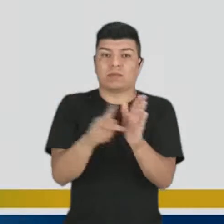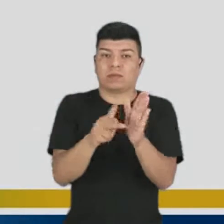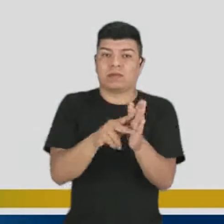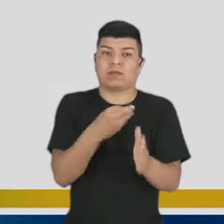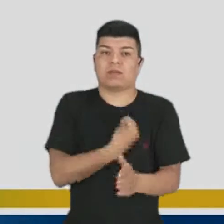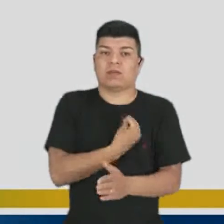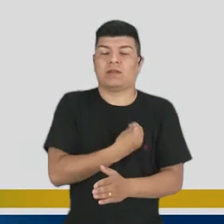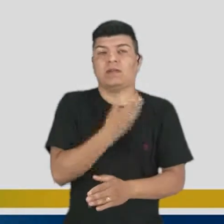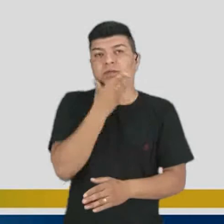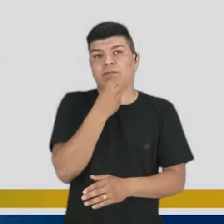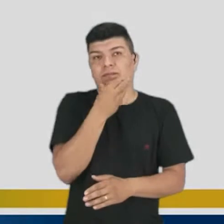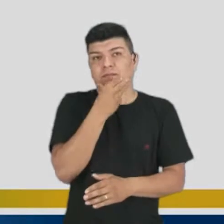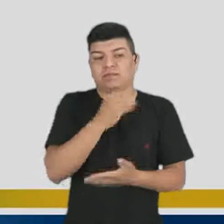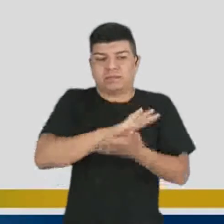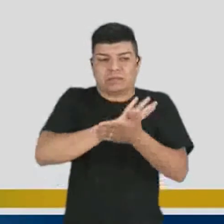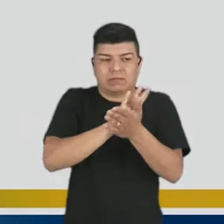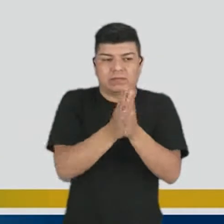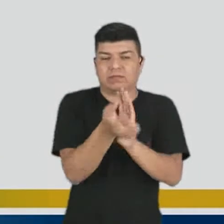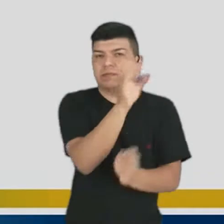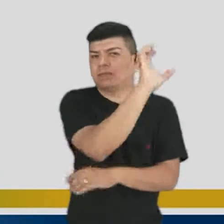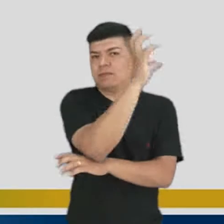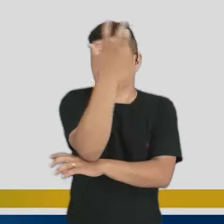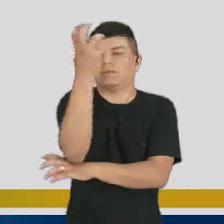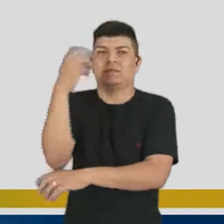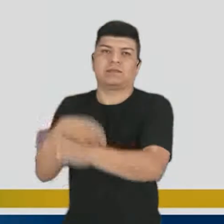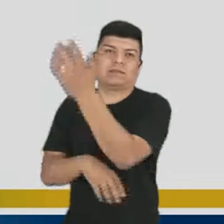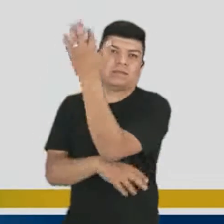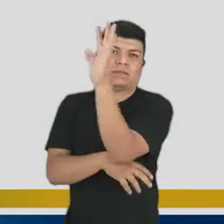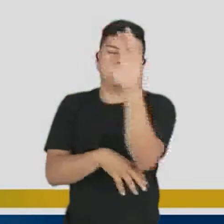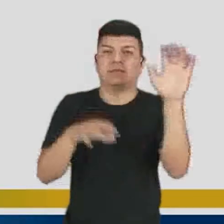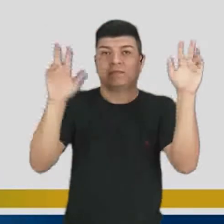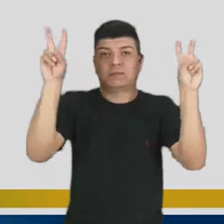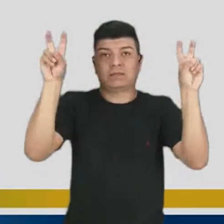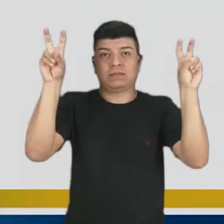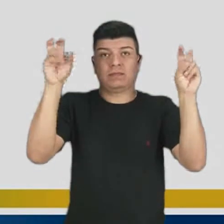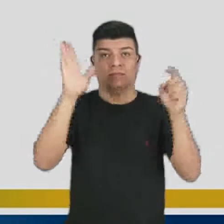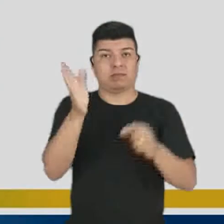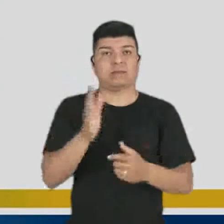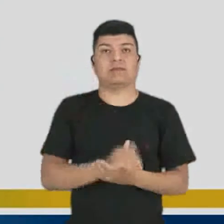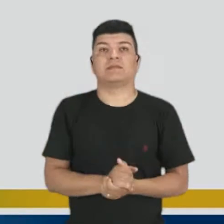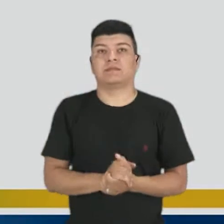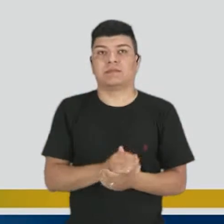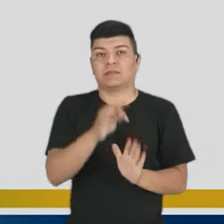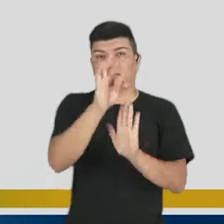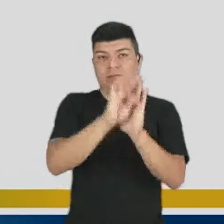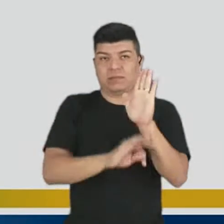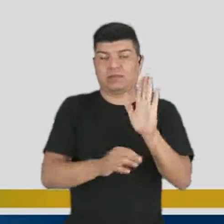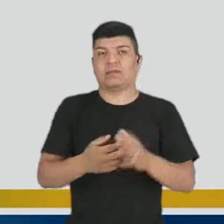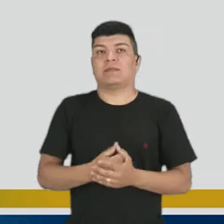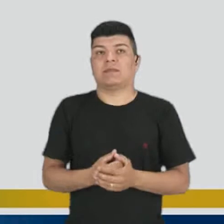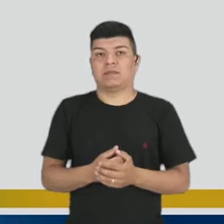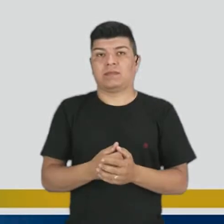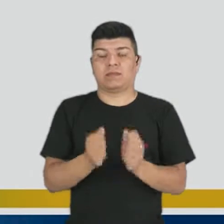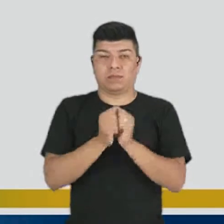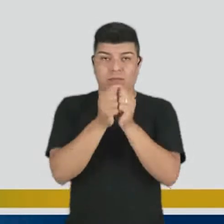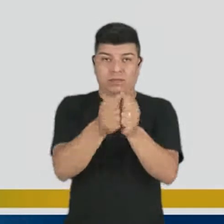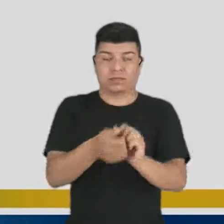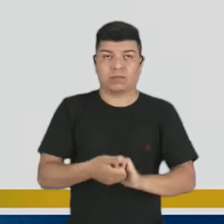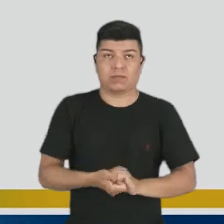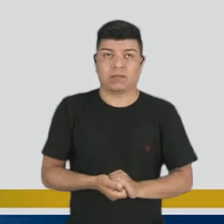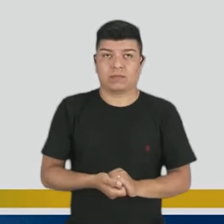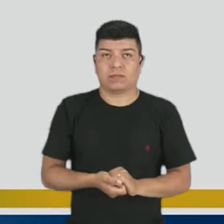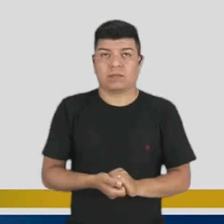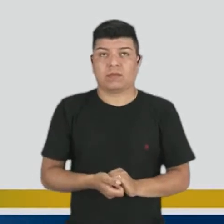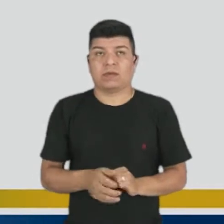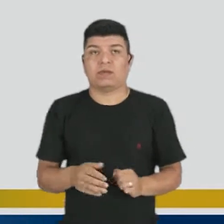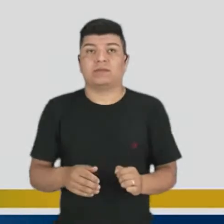do homem, né? O homem está destruindo a natureza, é isso que o título já sugere. Então o texto diz assim, acompanhe comigo.